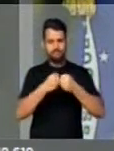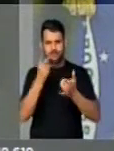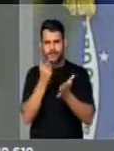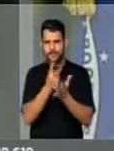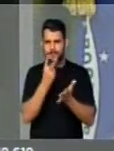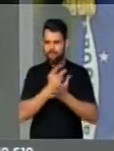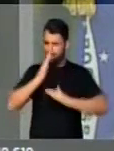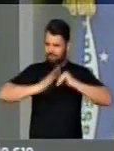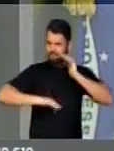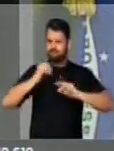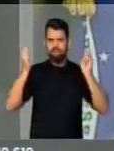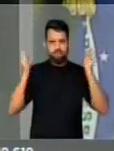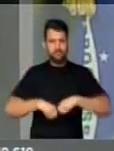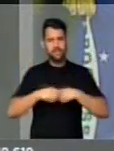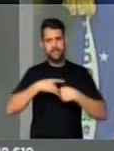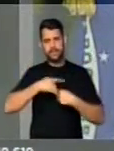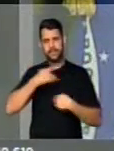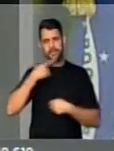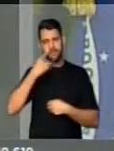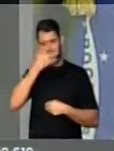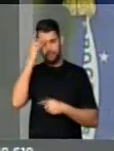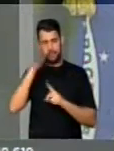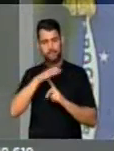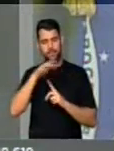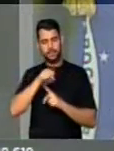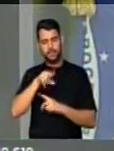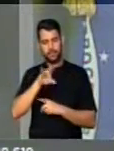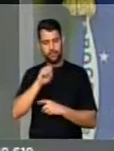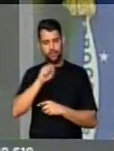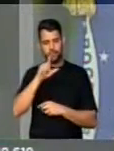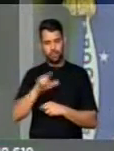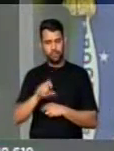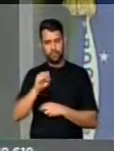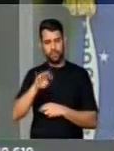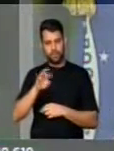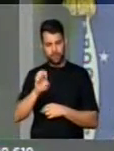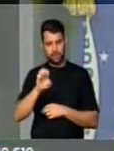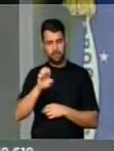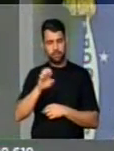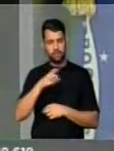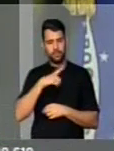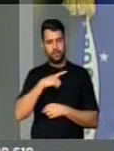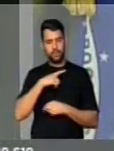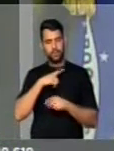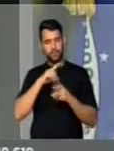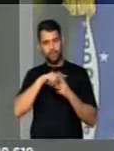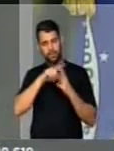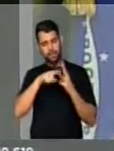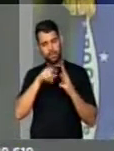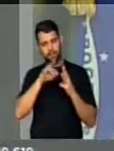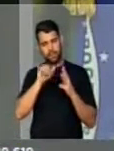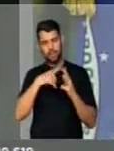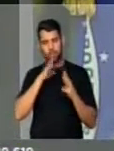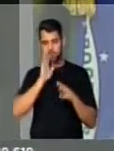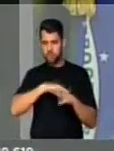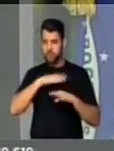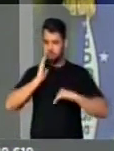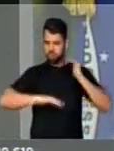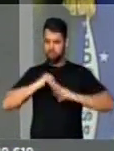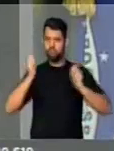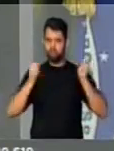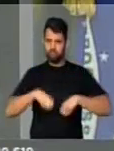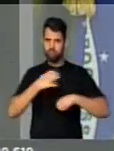extremamente competente, desse paranaense lá de Santo Antônio do Sudoeste, que durante 3 mandatos, com muita